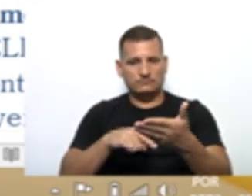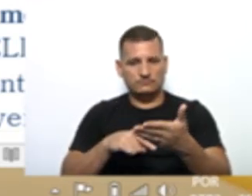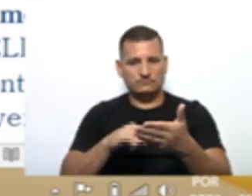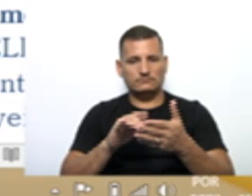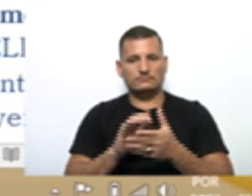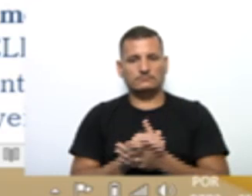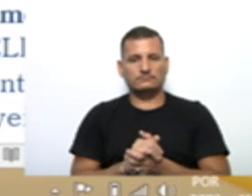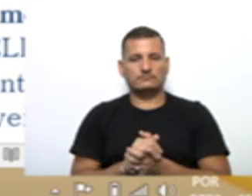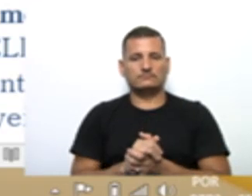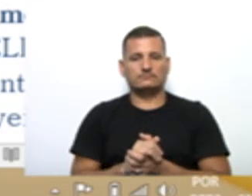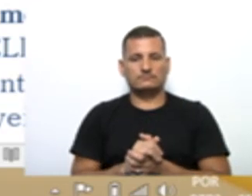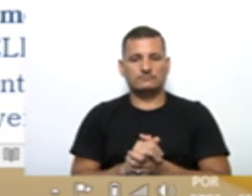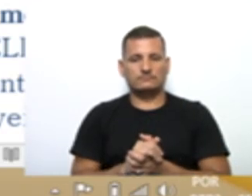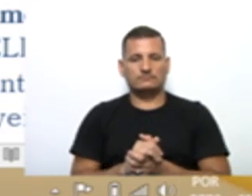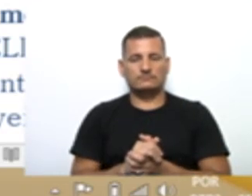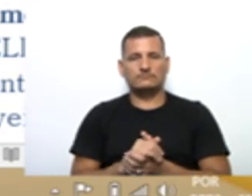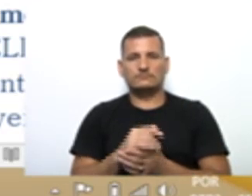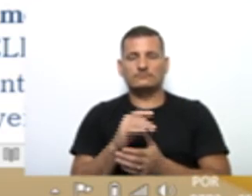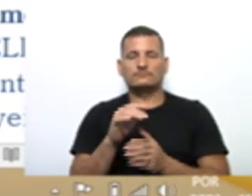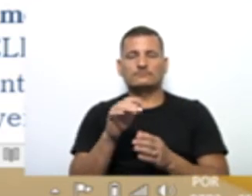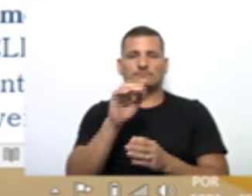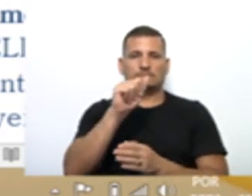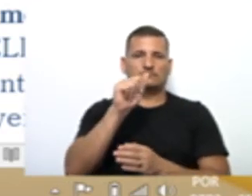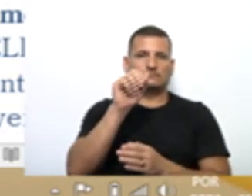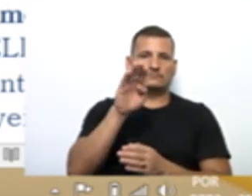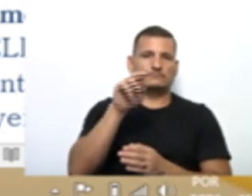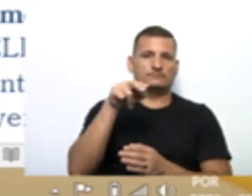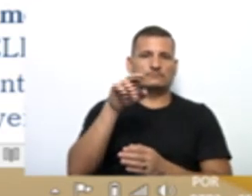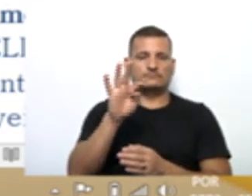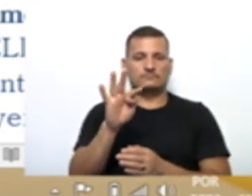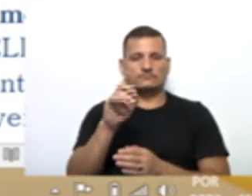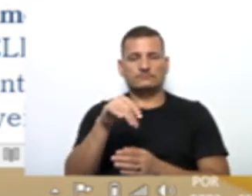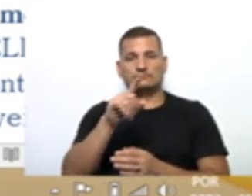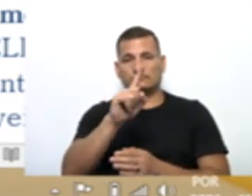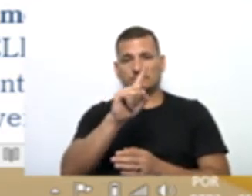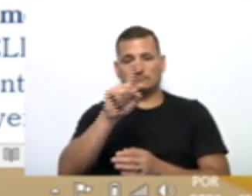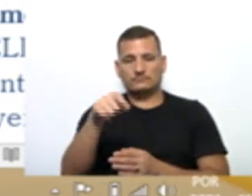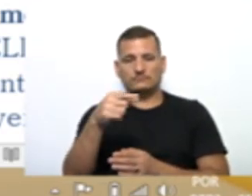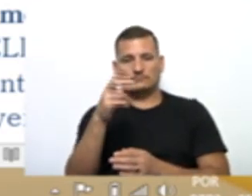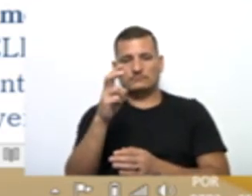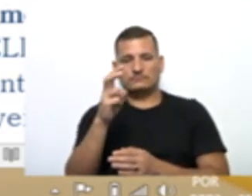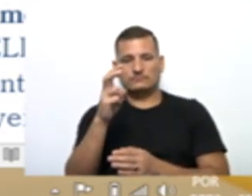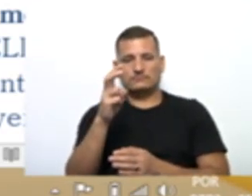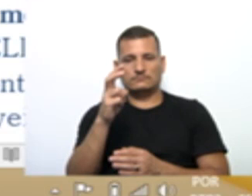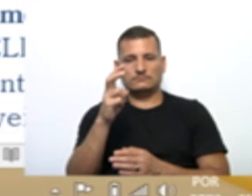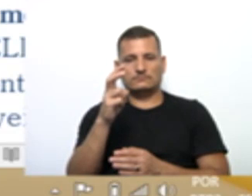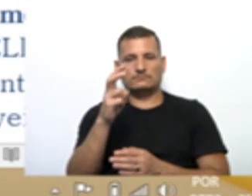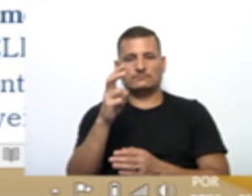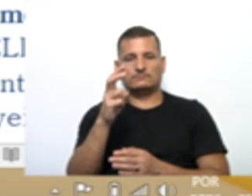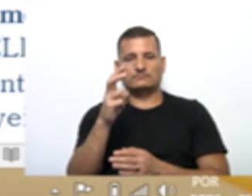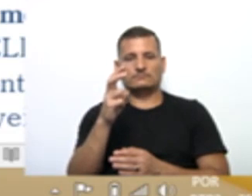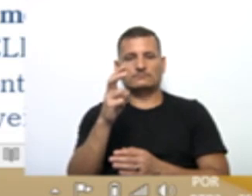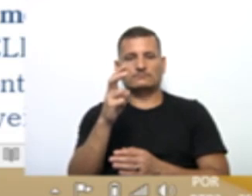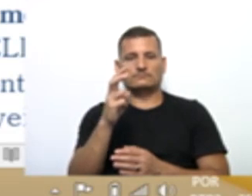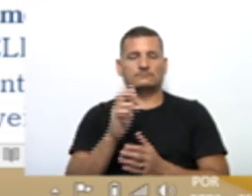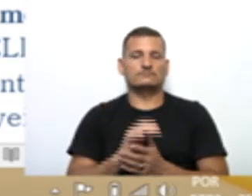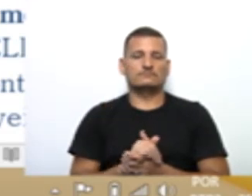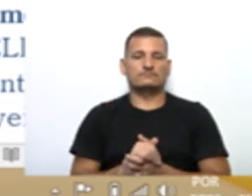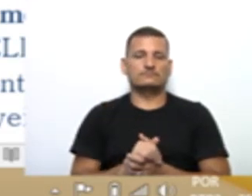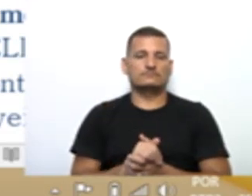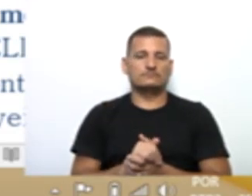O espaçamento sugerido pela ABNT é de 1,5 entre as linhas do texto,